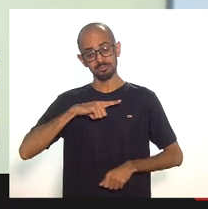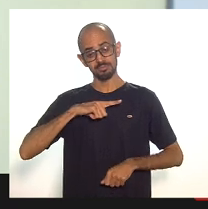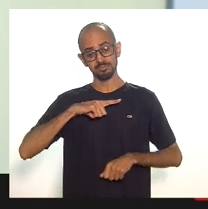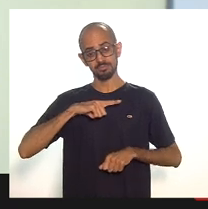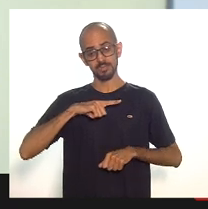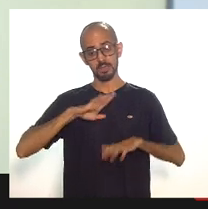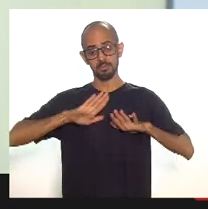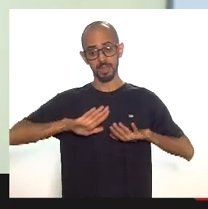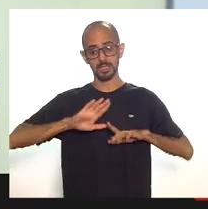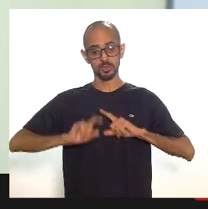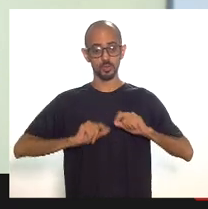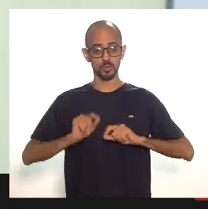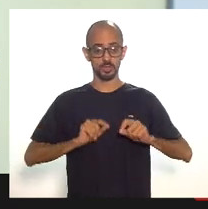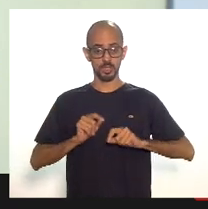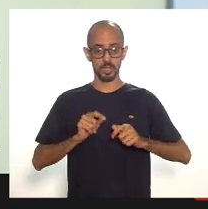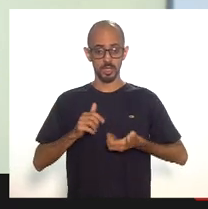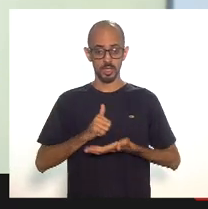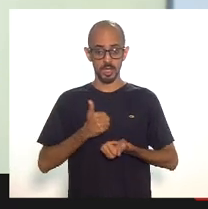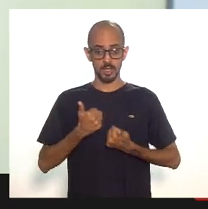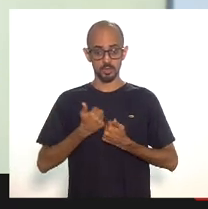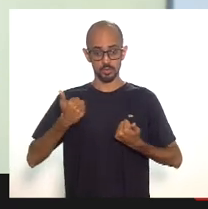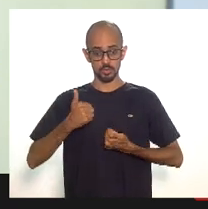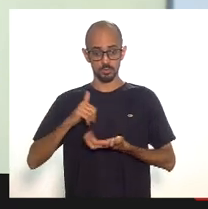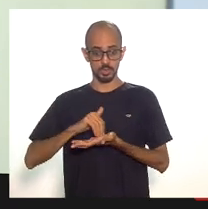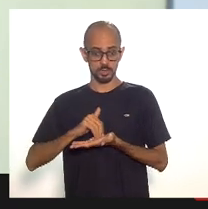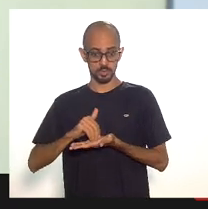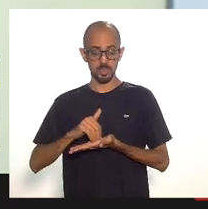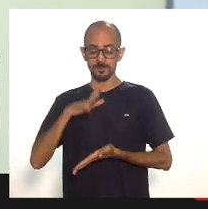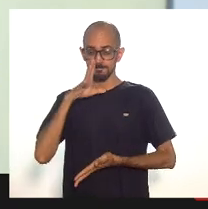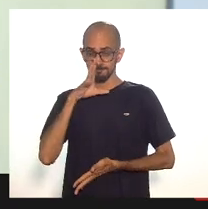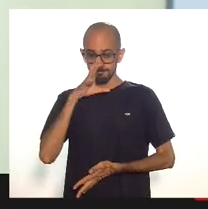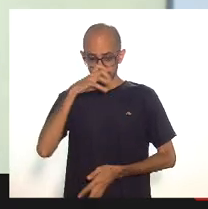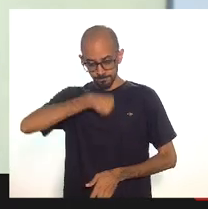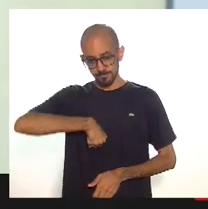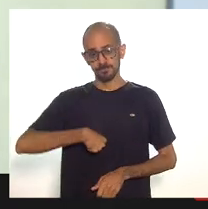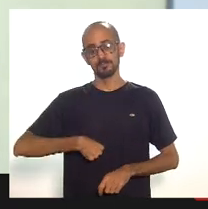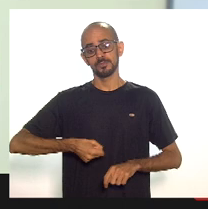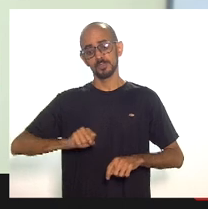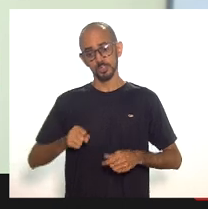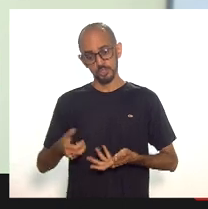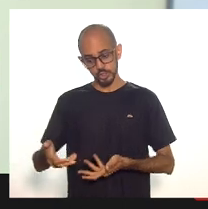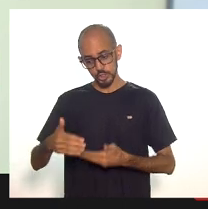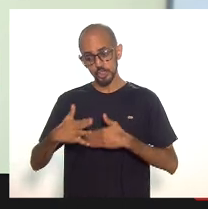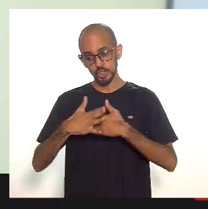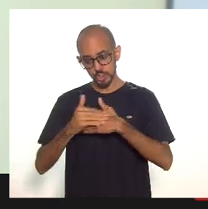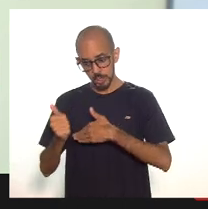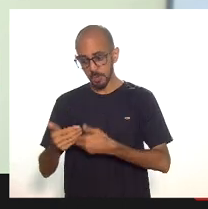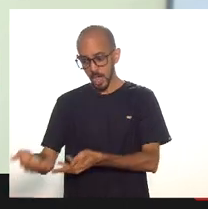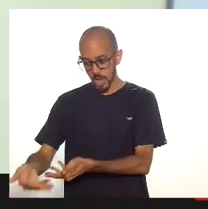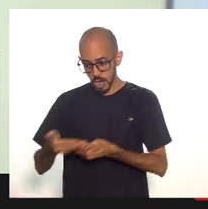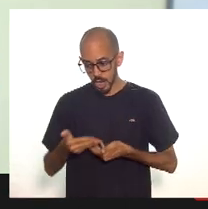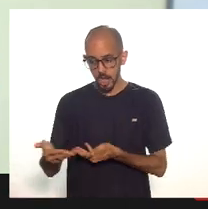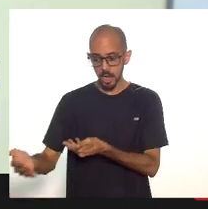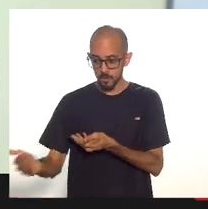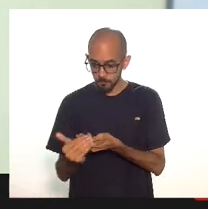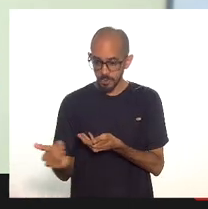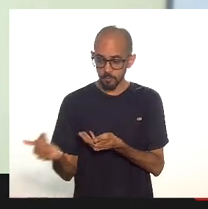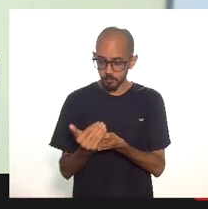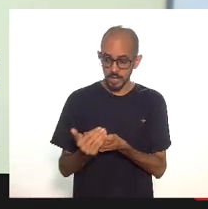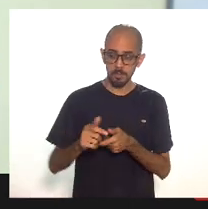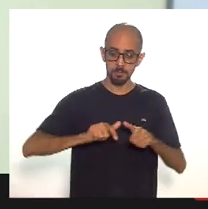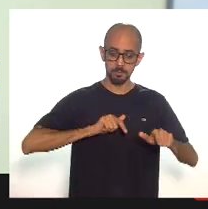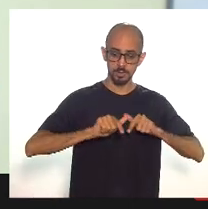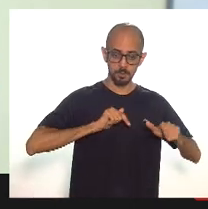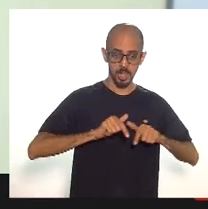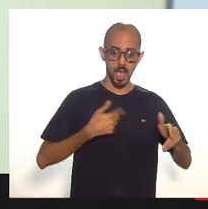mas que a superintendência persiste no chamamento desses profissionais até que a